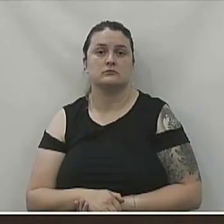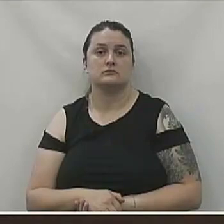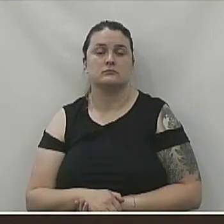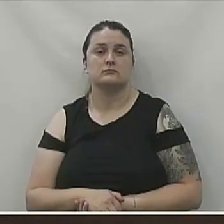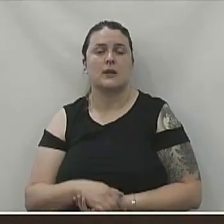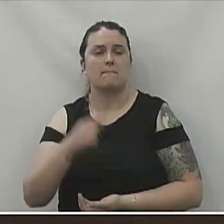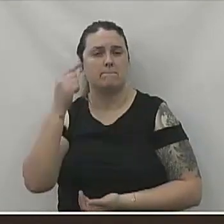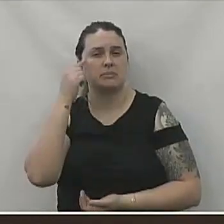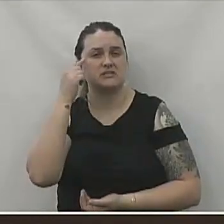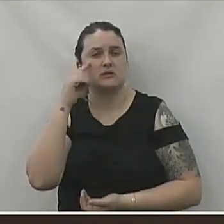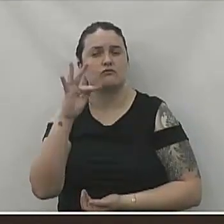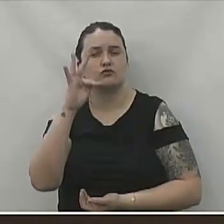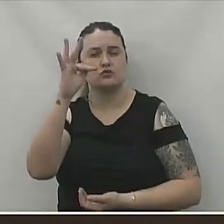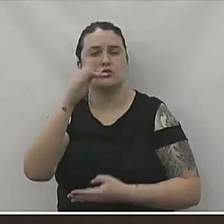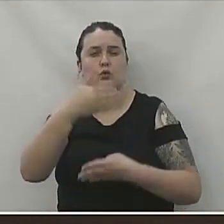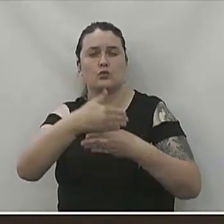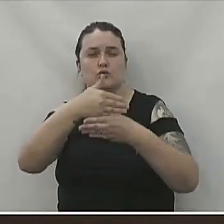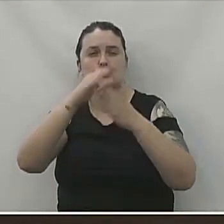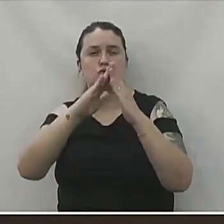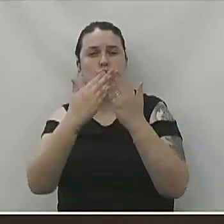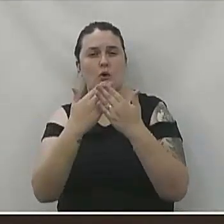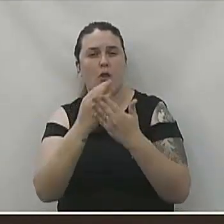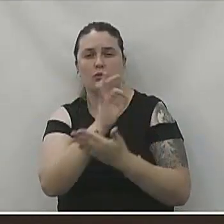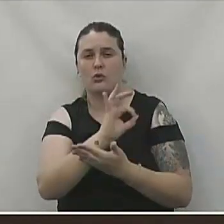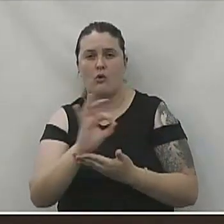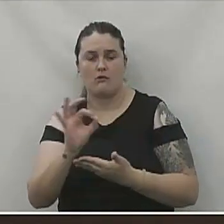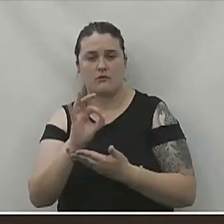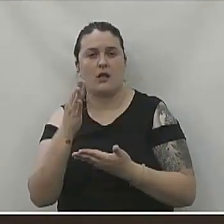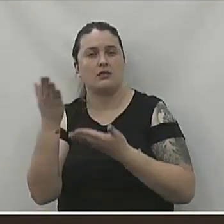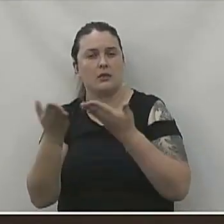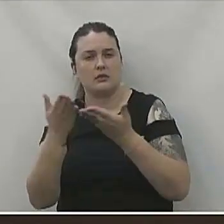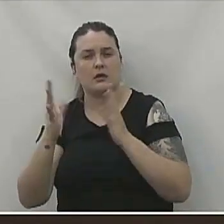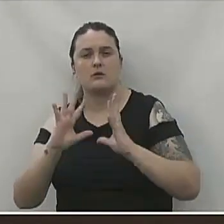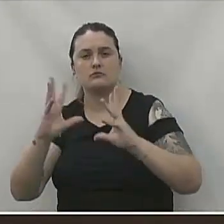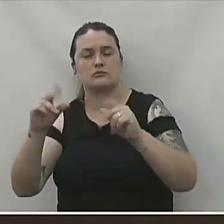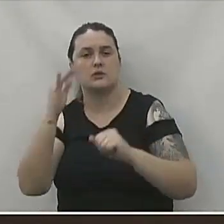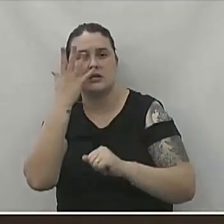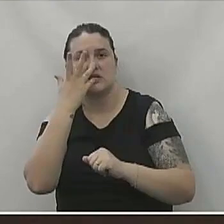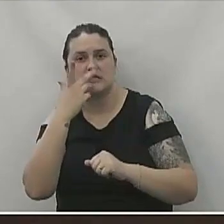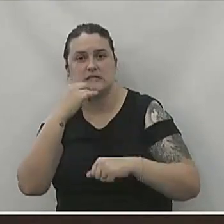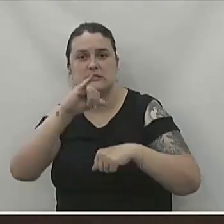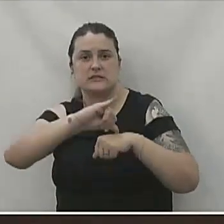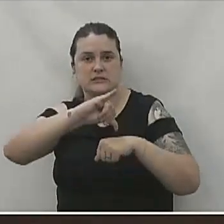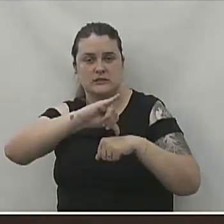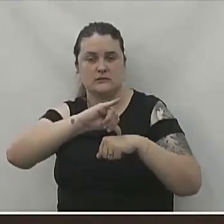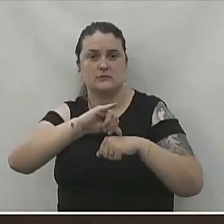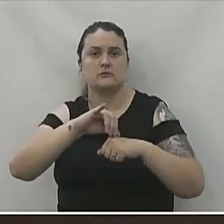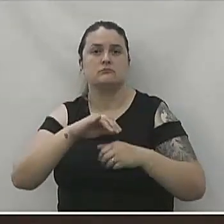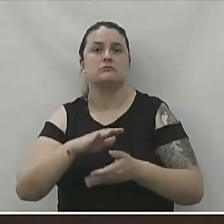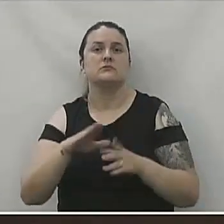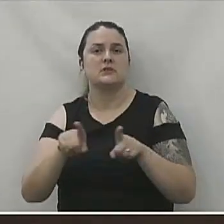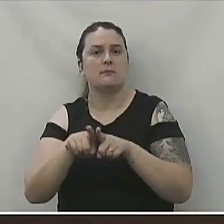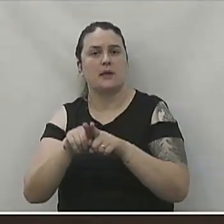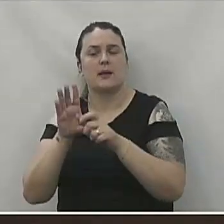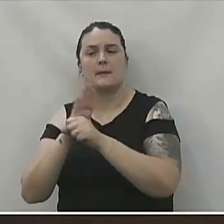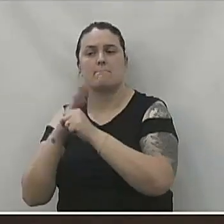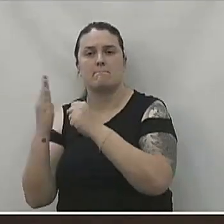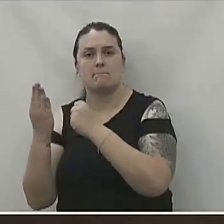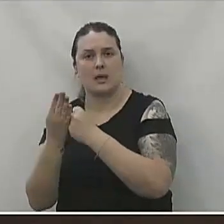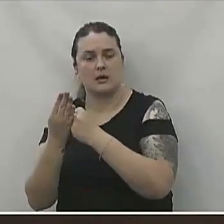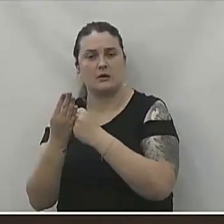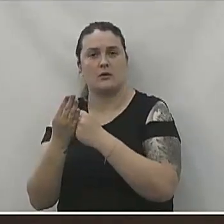para gente estar construindo a sua escola aí para atender nossas crianças aí da área Central E dos nossos bairros